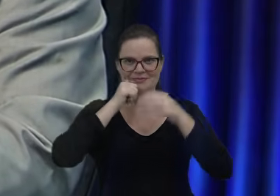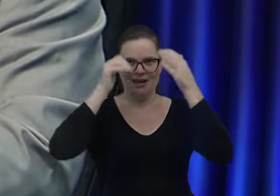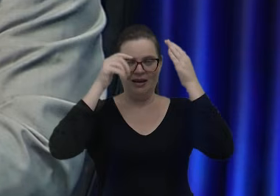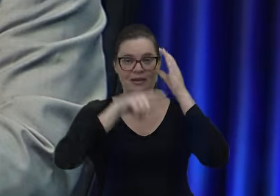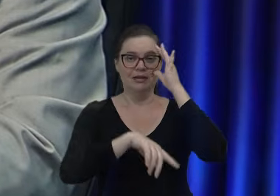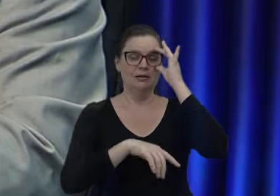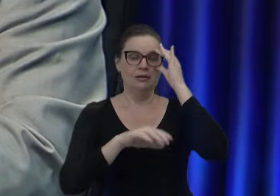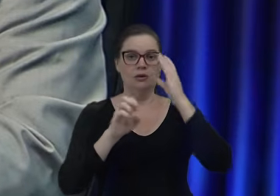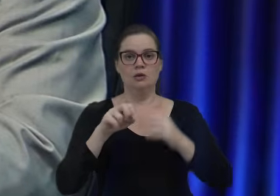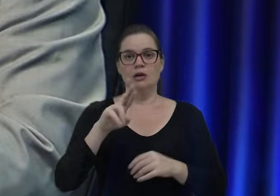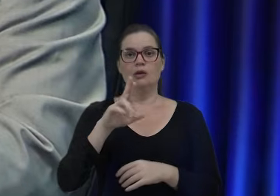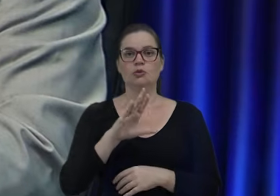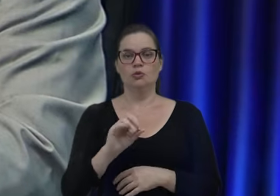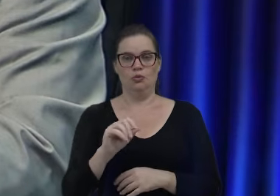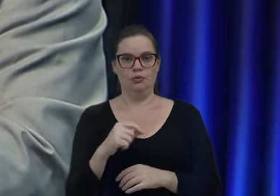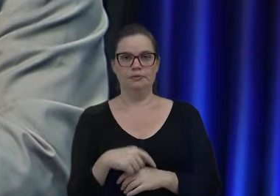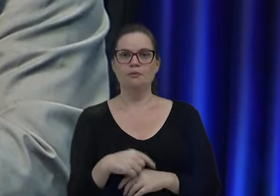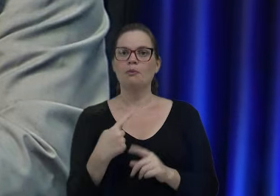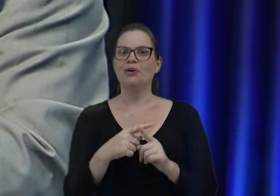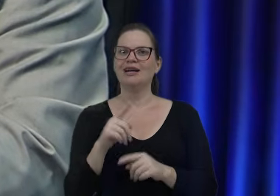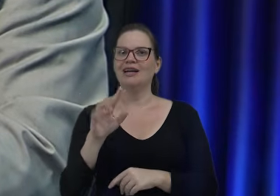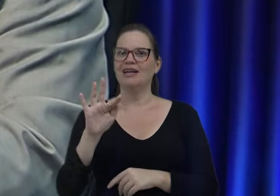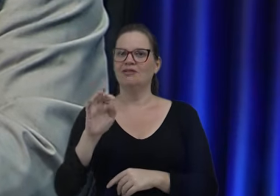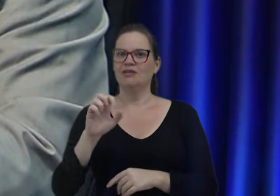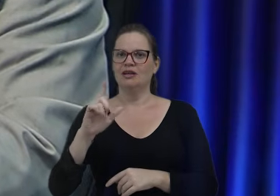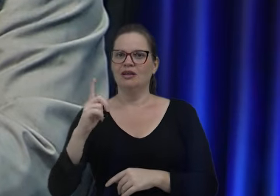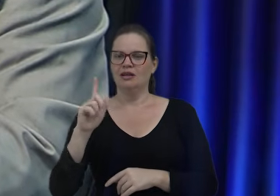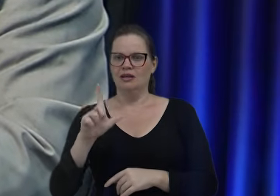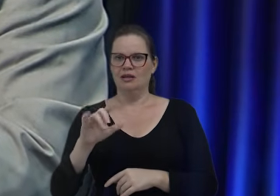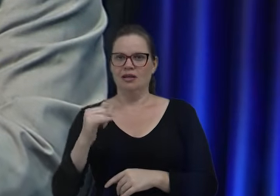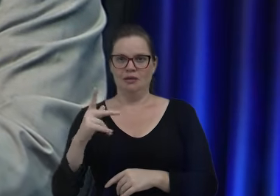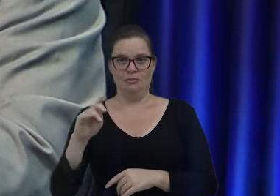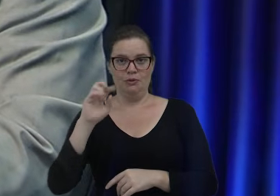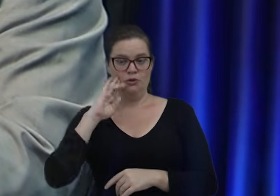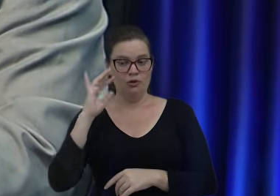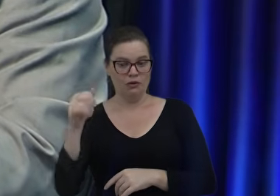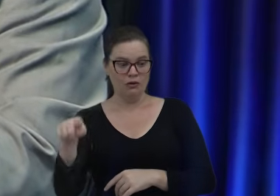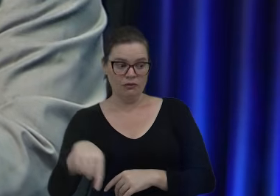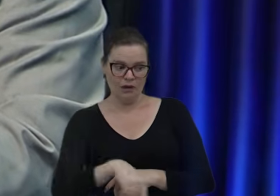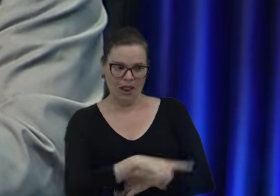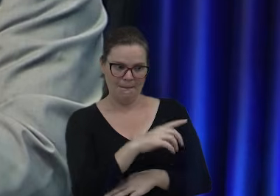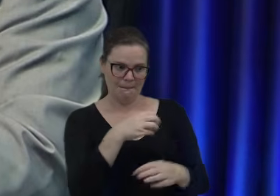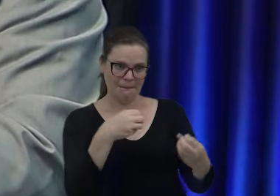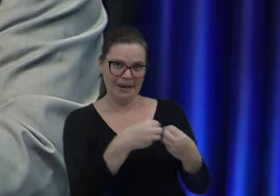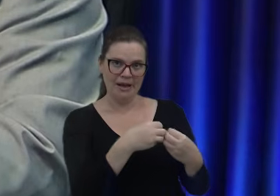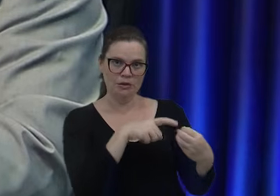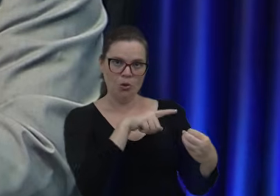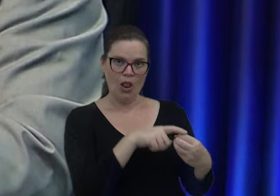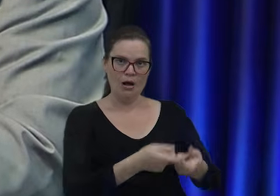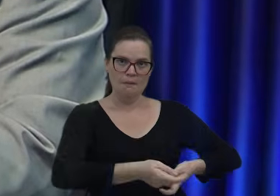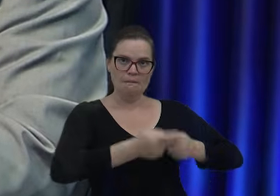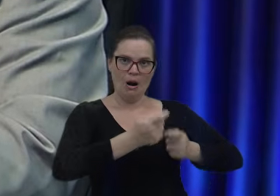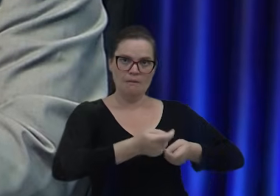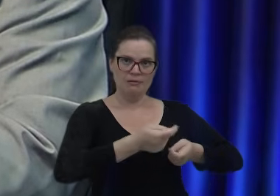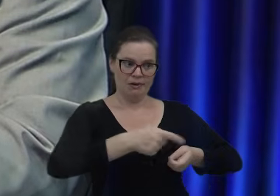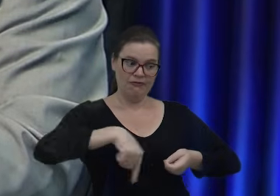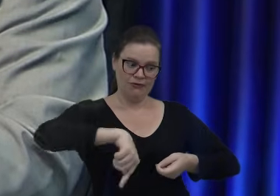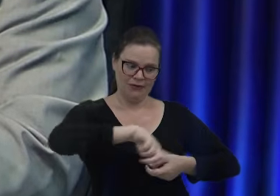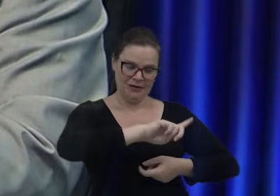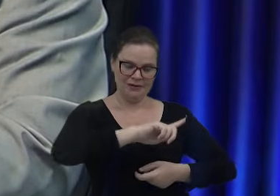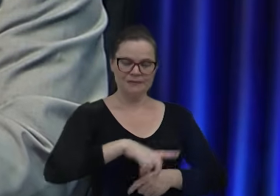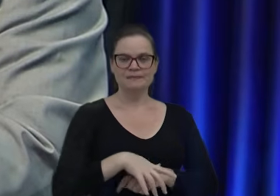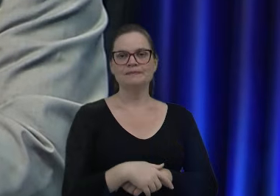assim, aproxima-te do carro. Aproximou. Aí, quando ele aproximou, o eunuco,